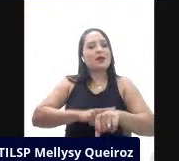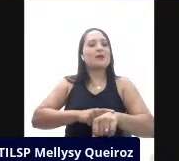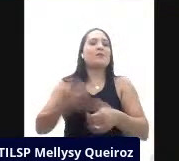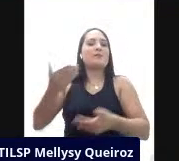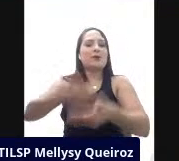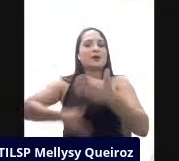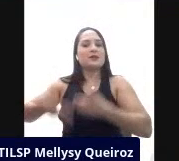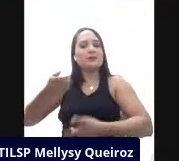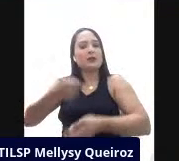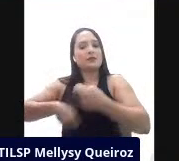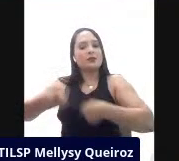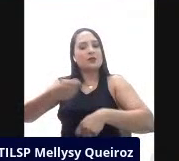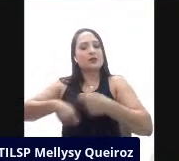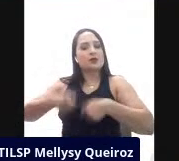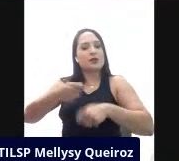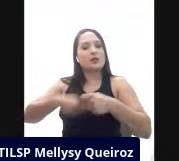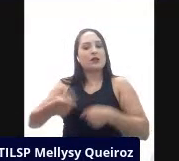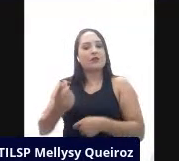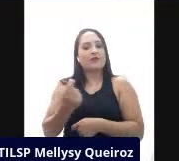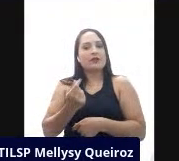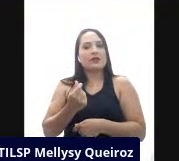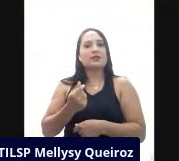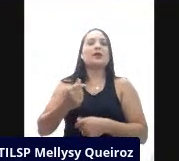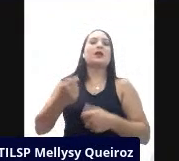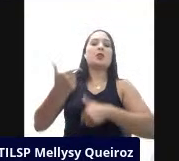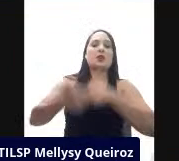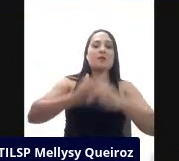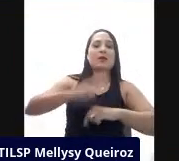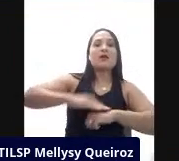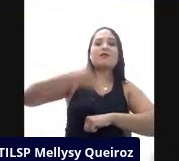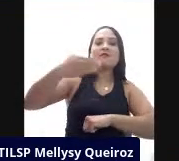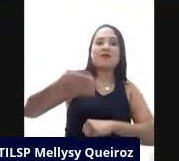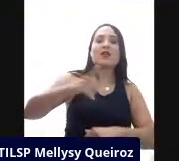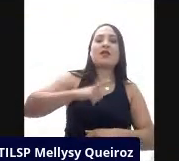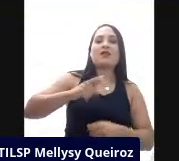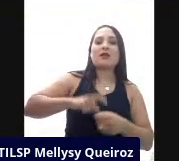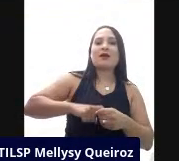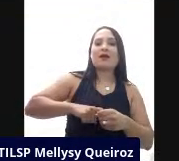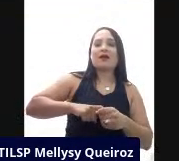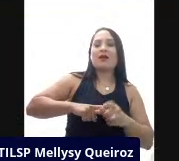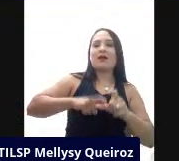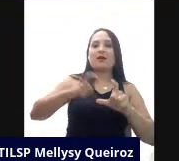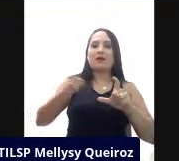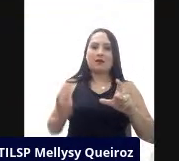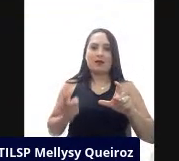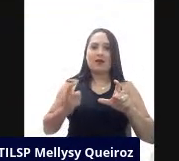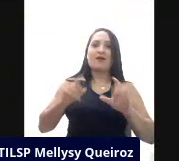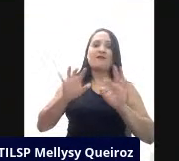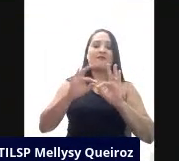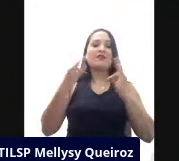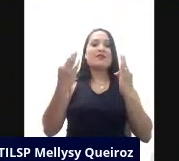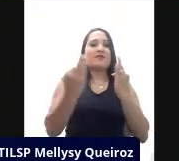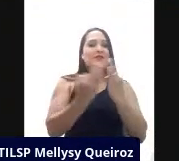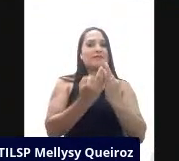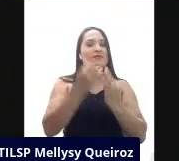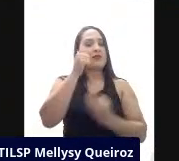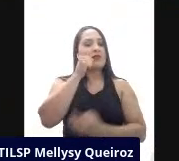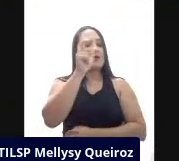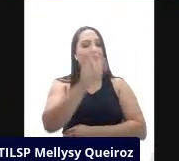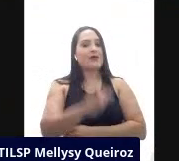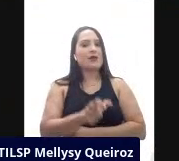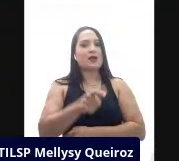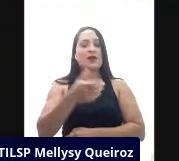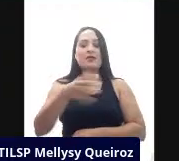ativamente do trabalho externo e a ser mais independente. A família de Rosa percebeu que distribuindo o trabalho de